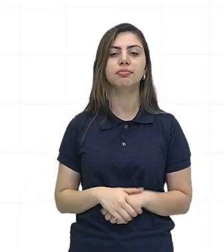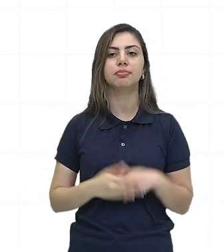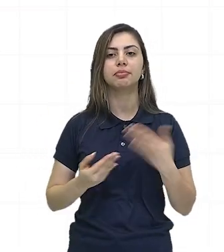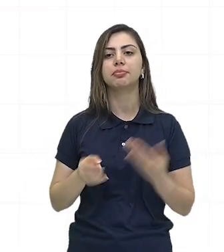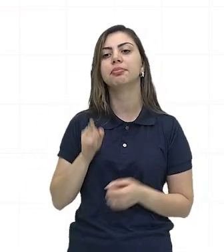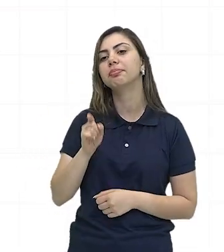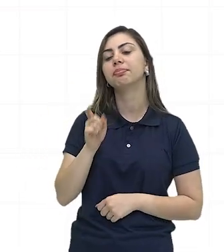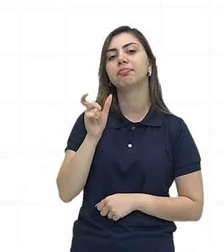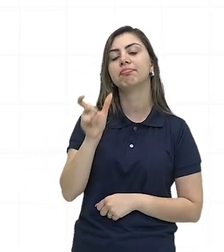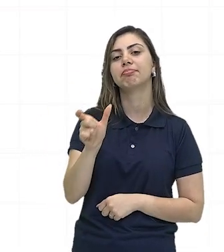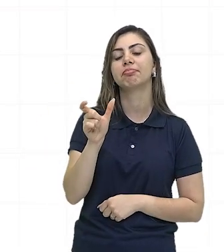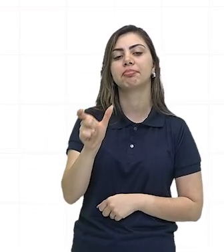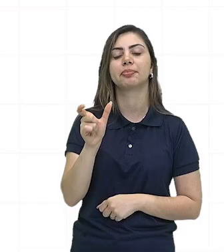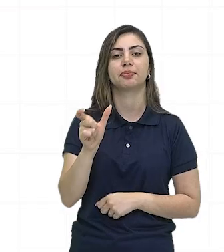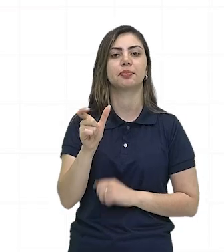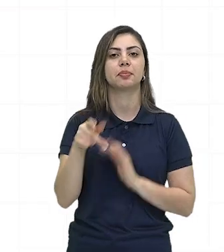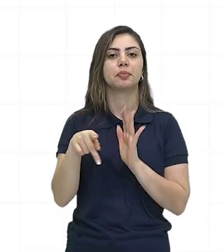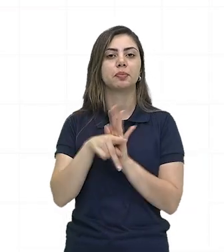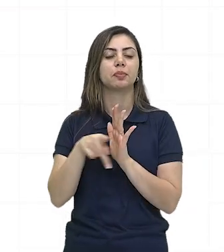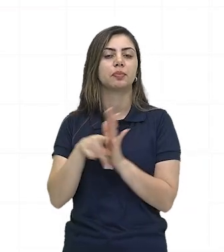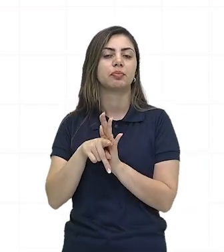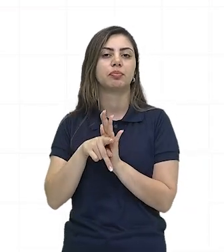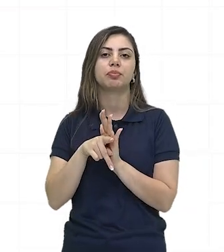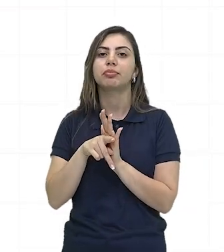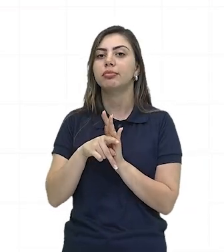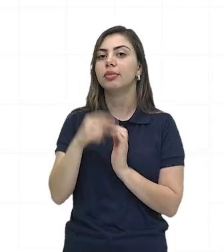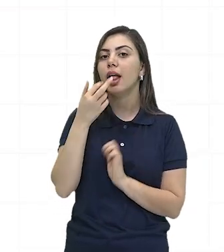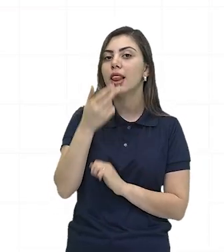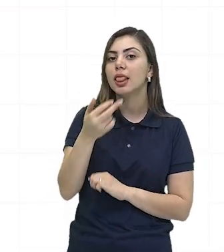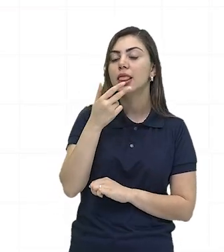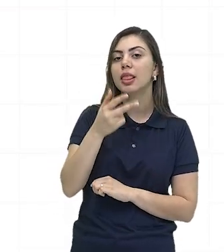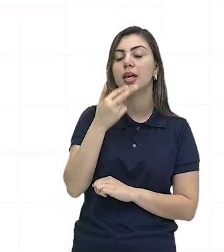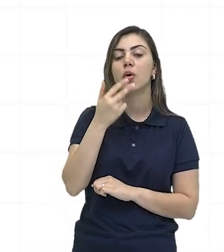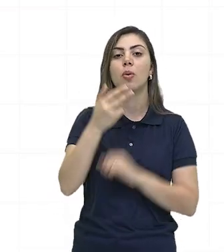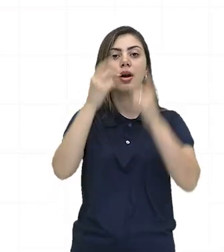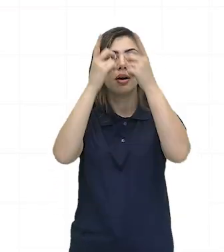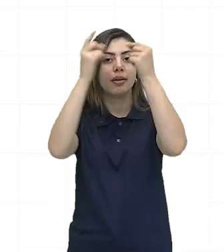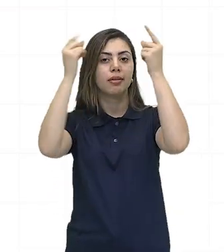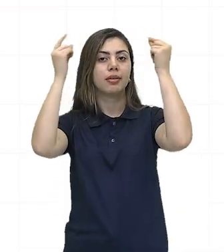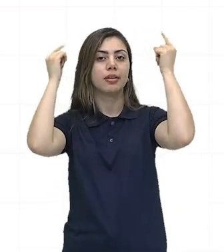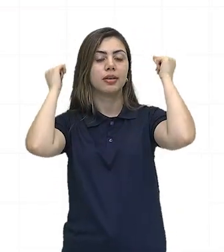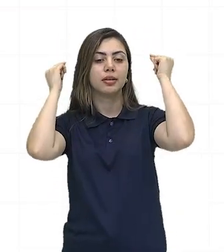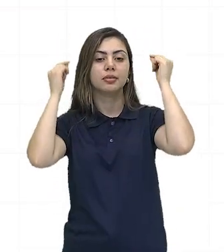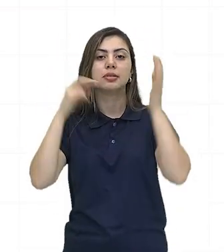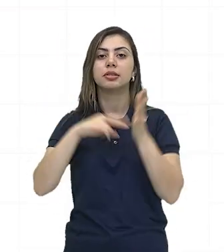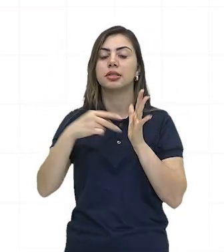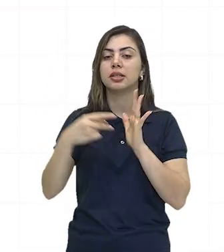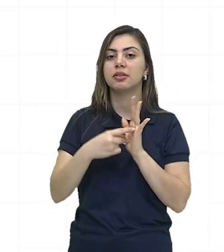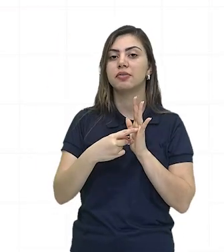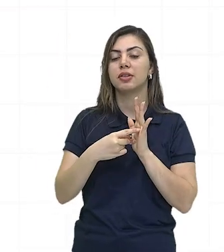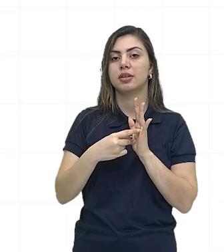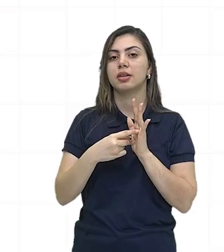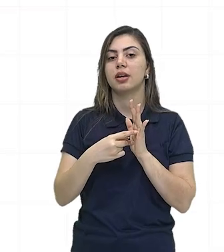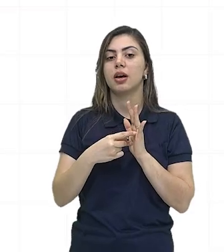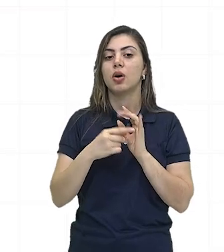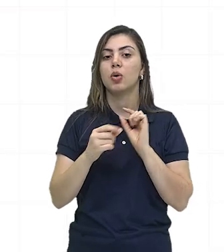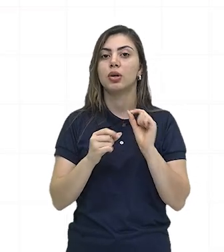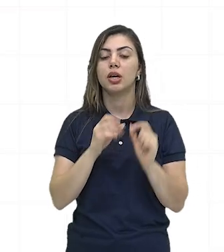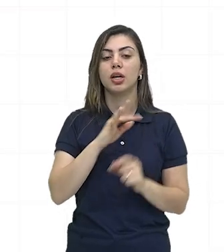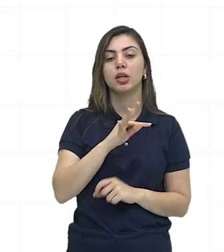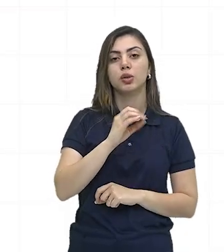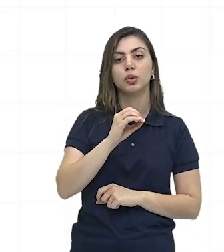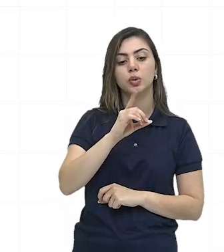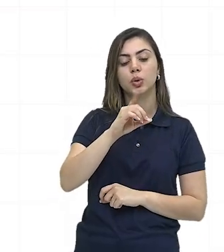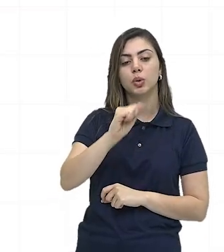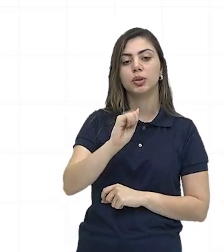é uma palavra, né? Um termo de origem do grego, que significa toda a terra, onde Pan quer dizer